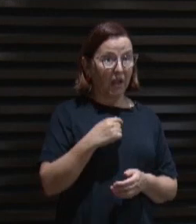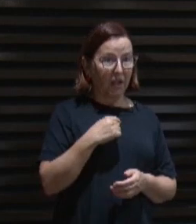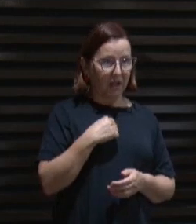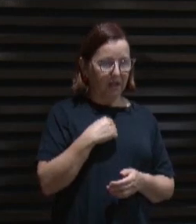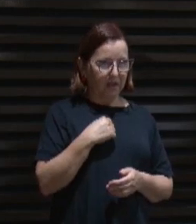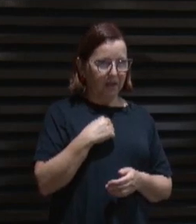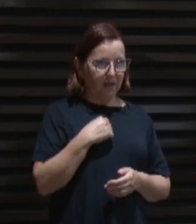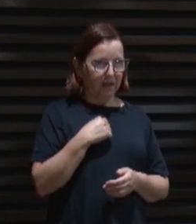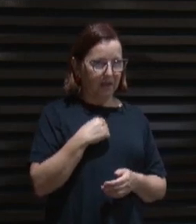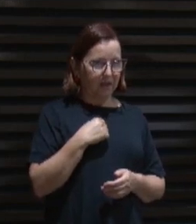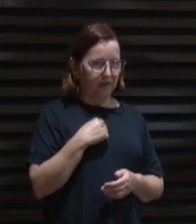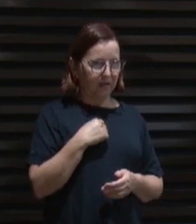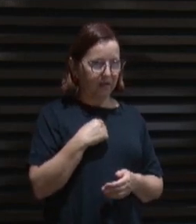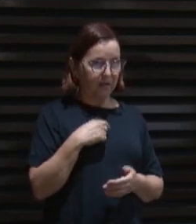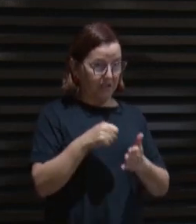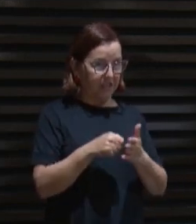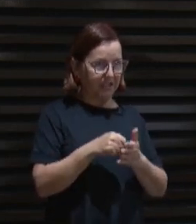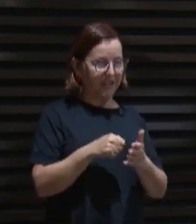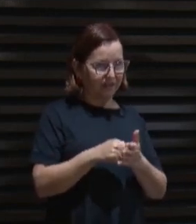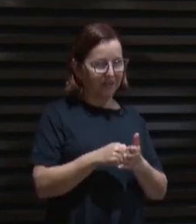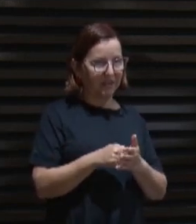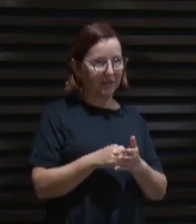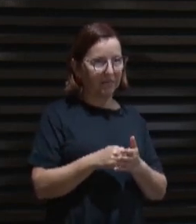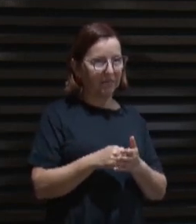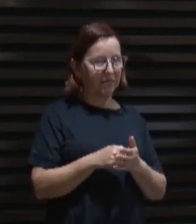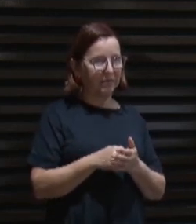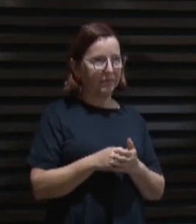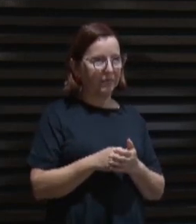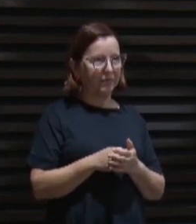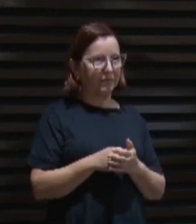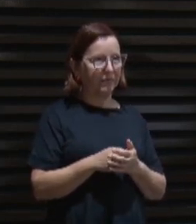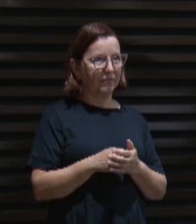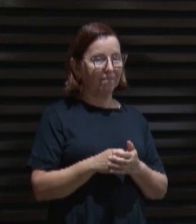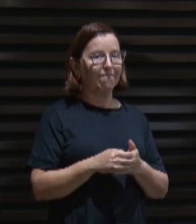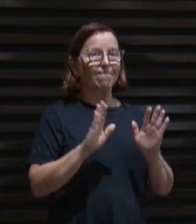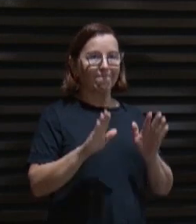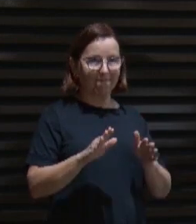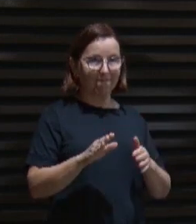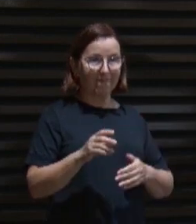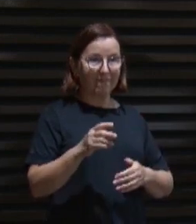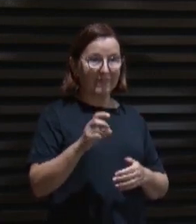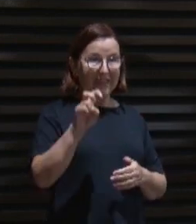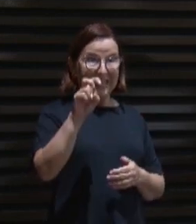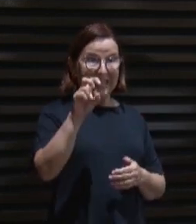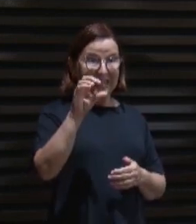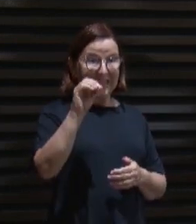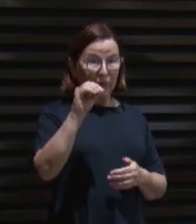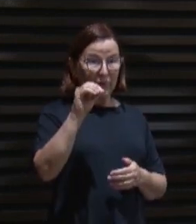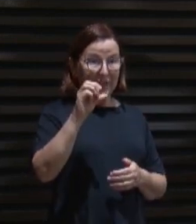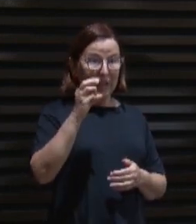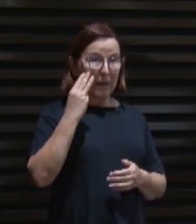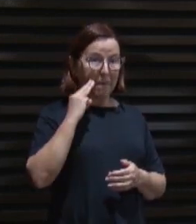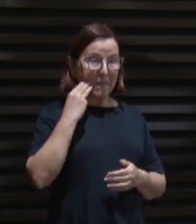tô batendo nesse negócio aqui dos 50 milhões de fetos de crianças mortas por ano